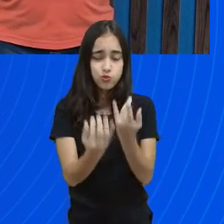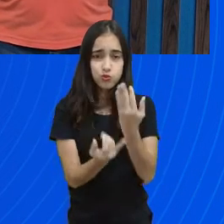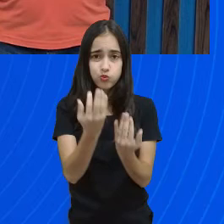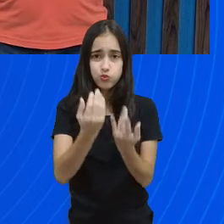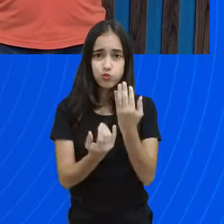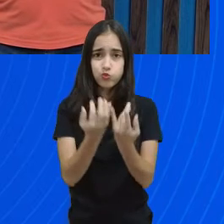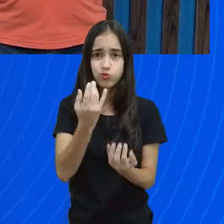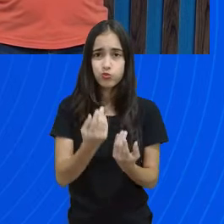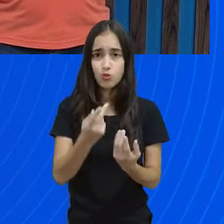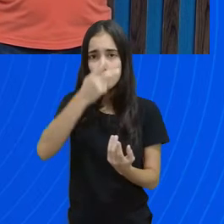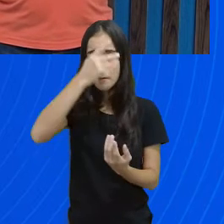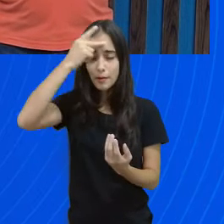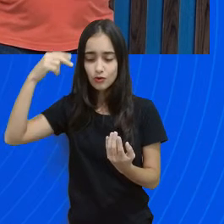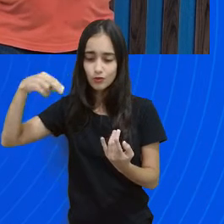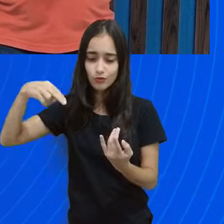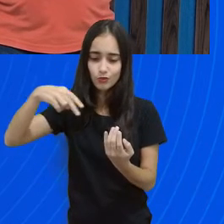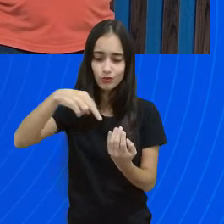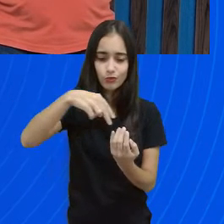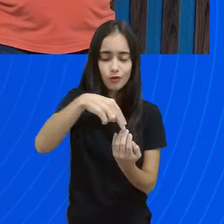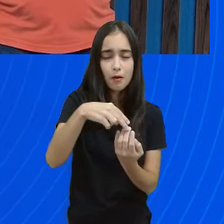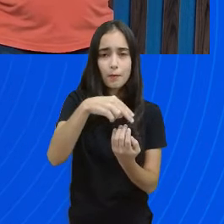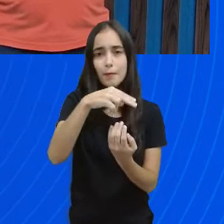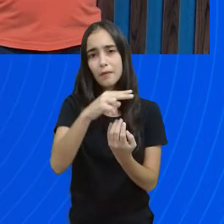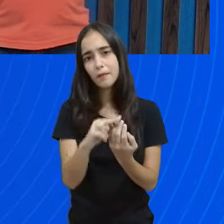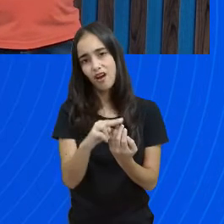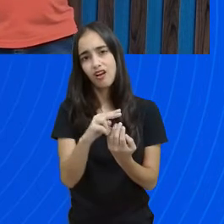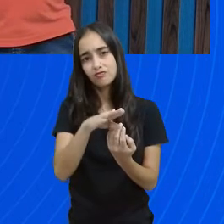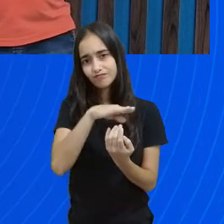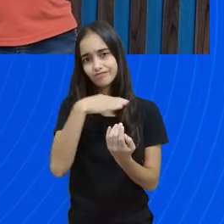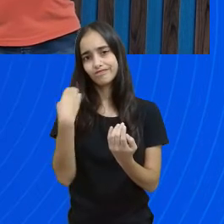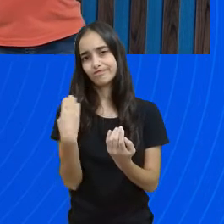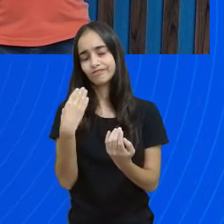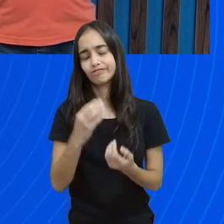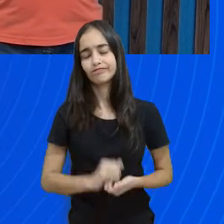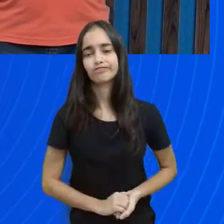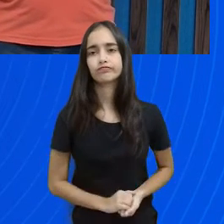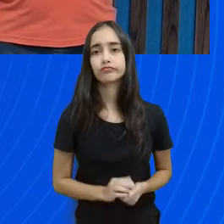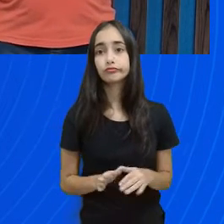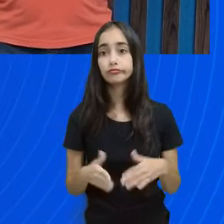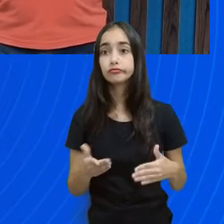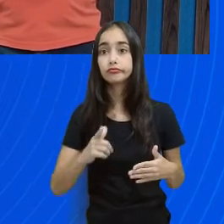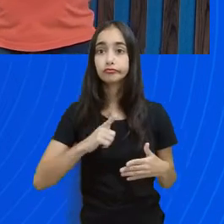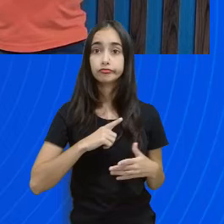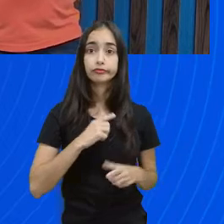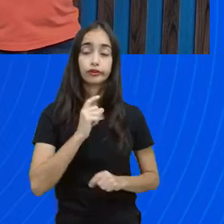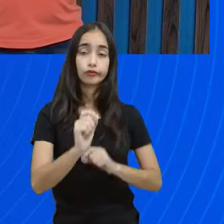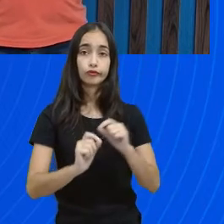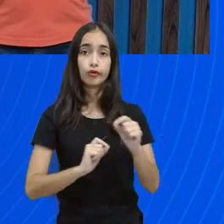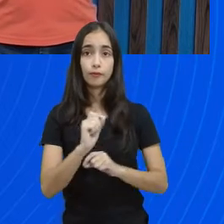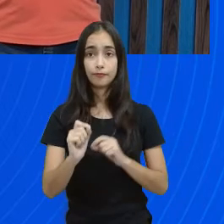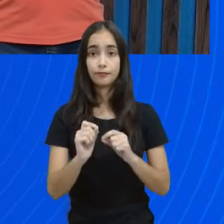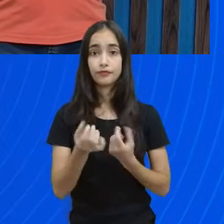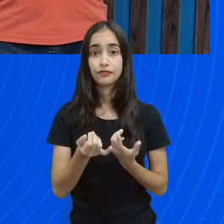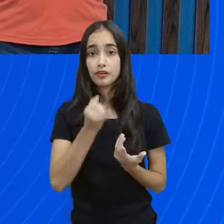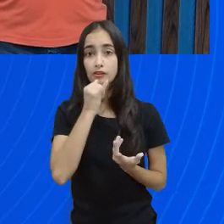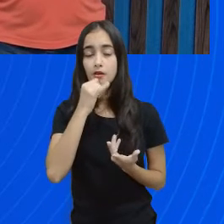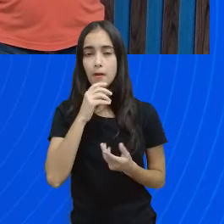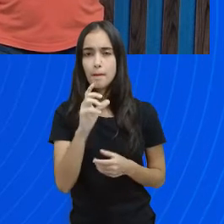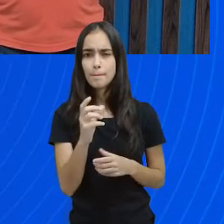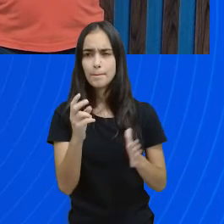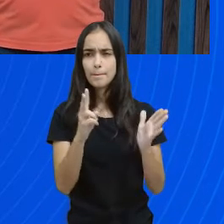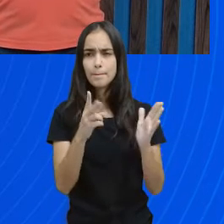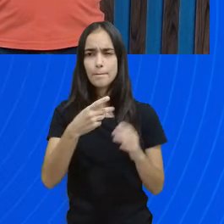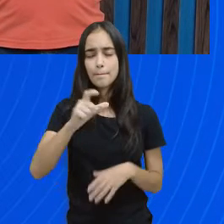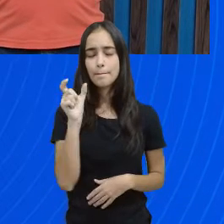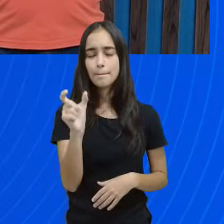é de onde vem a expressão holocausto, né, que foi o quê? Uma ação sistemática de extermínio aí dos judeus,